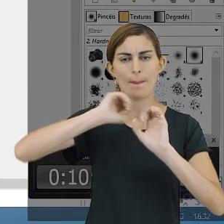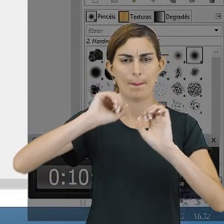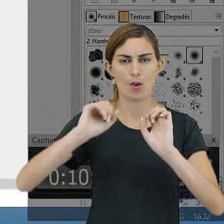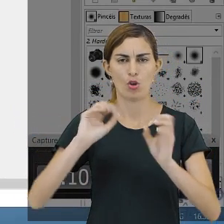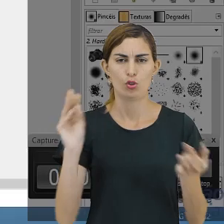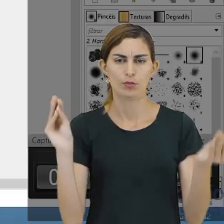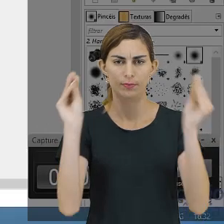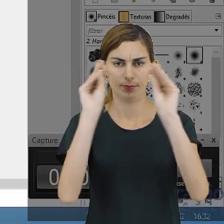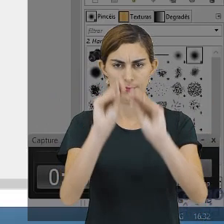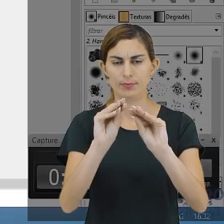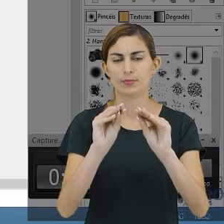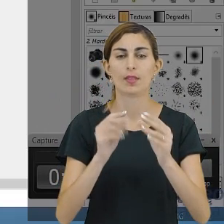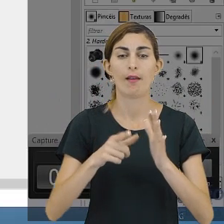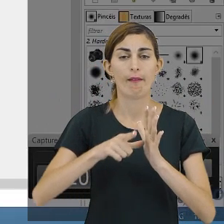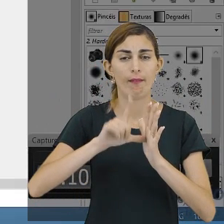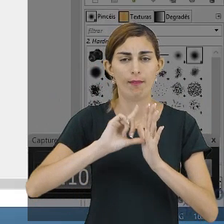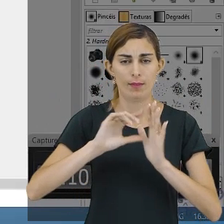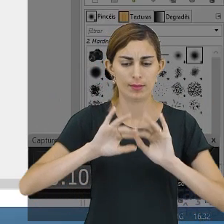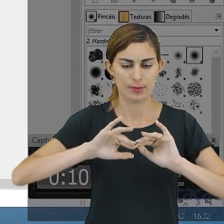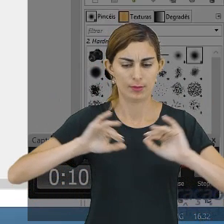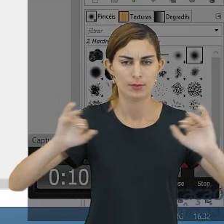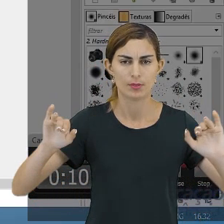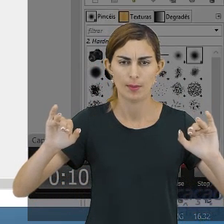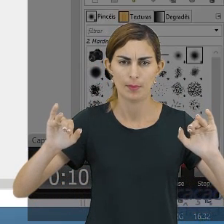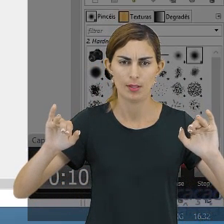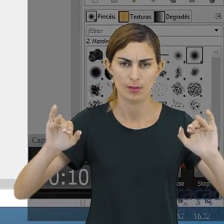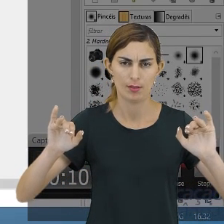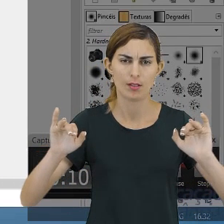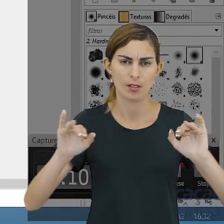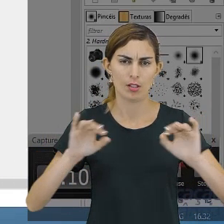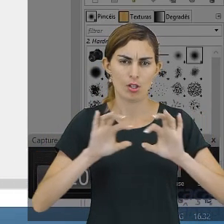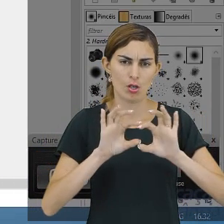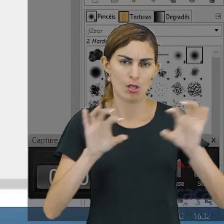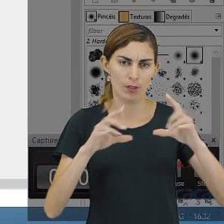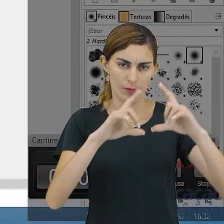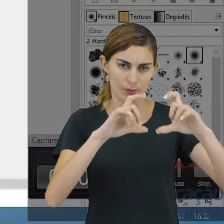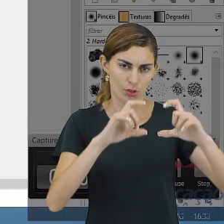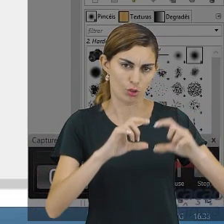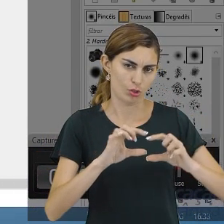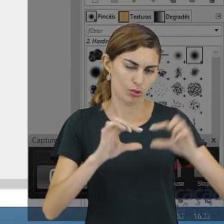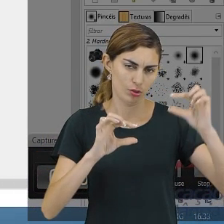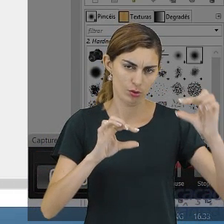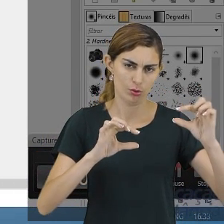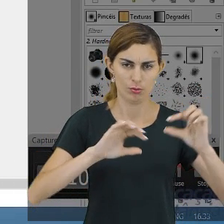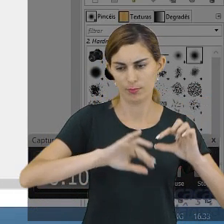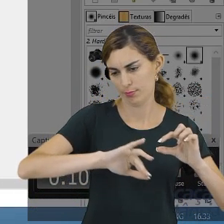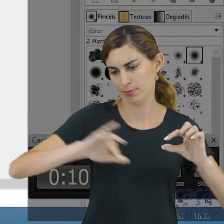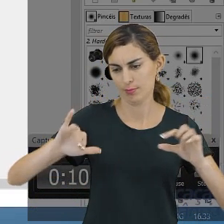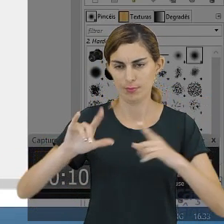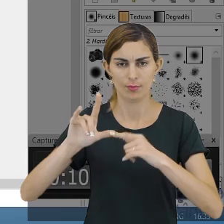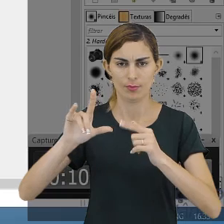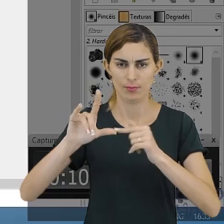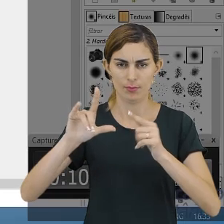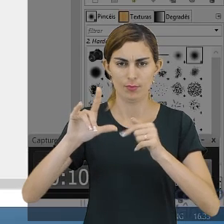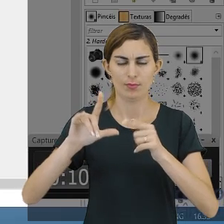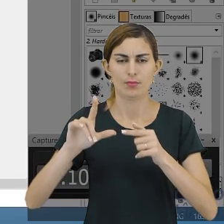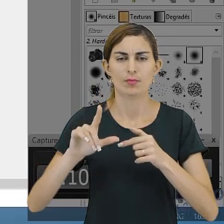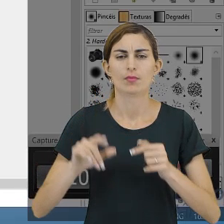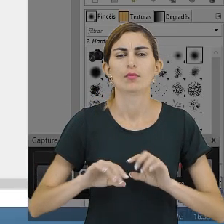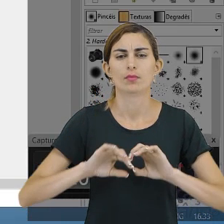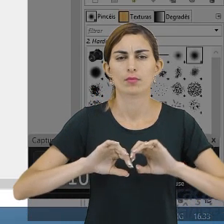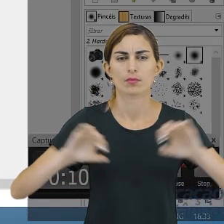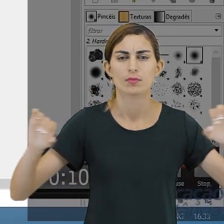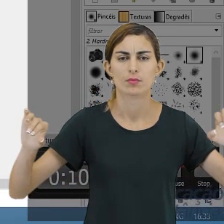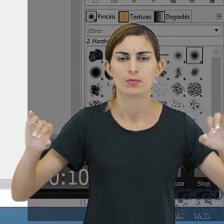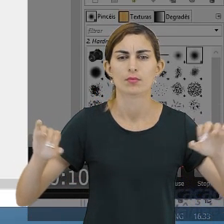Mas antes de colocar esse fundo, nós teríamos que ter separado pelo menos a forma da imagem, a forma da máquina fotográfica básica aqui, para conseguir colocar algum tipo de